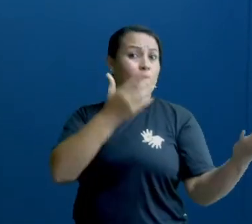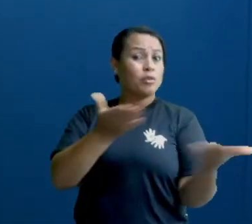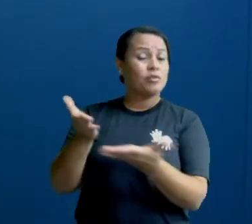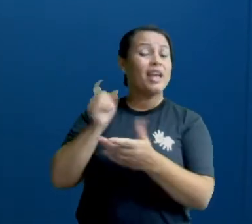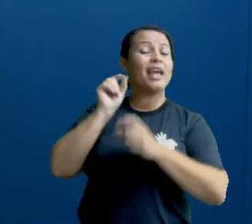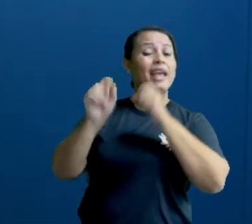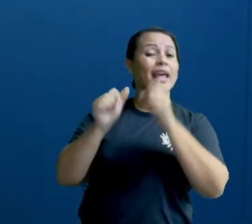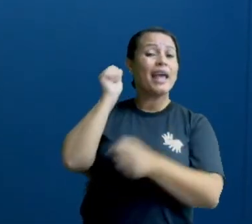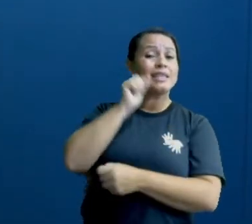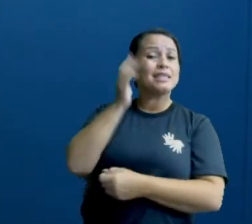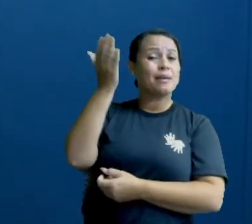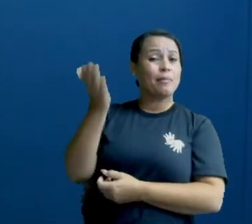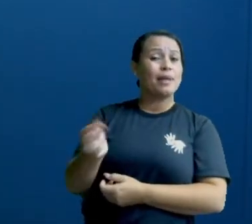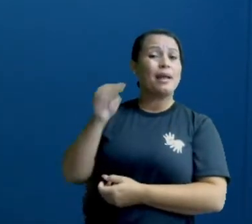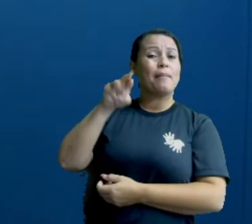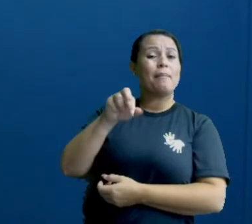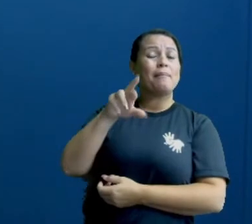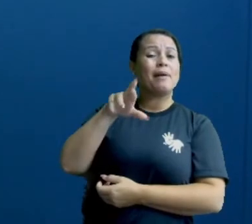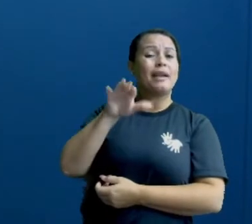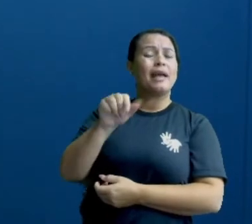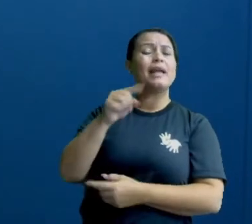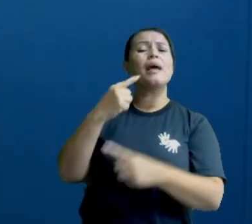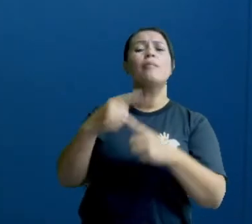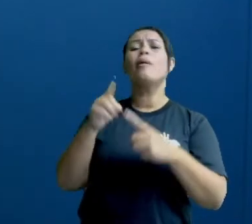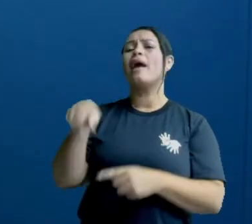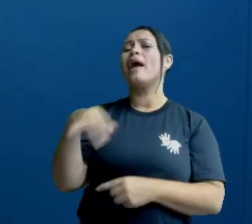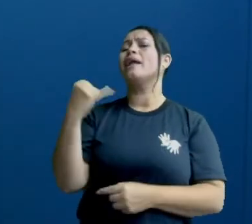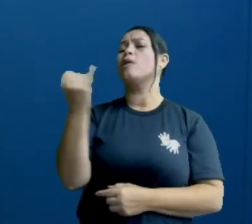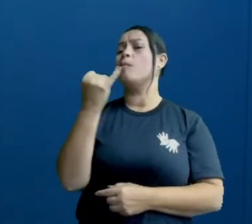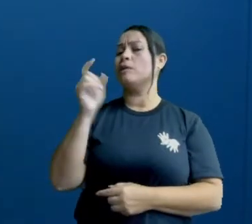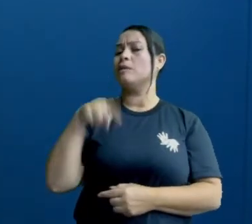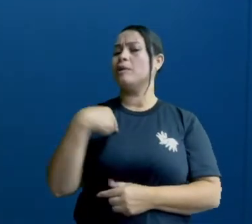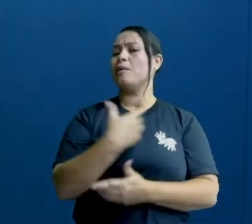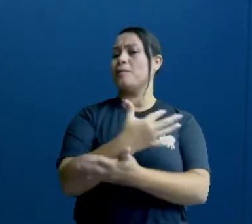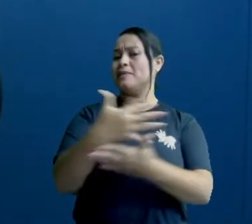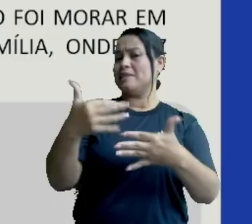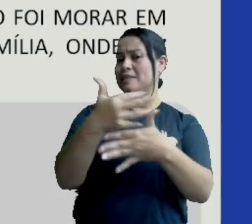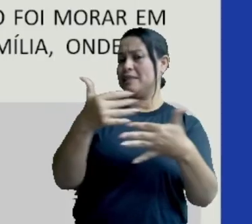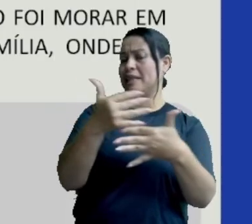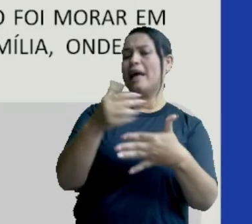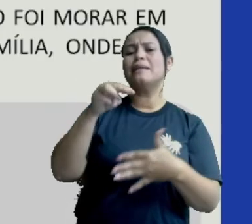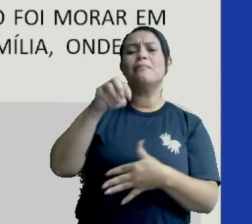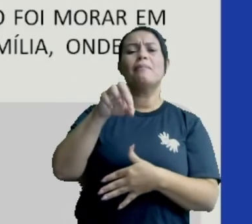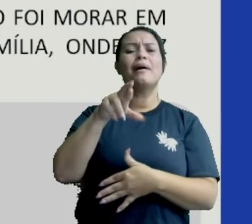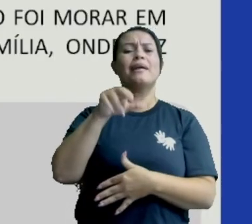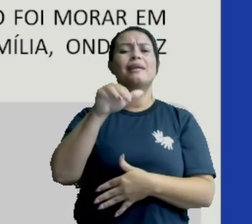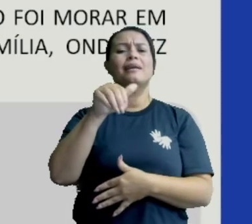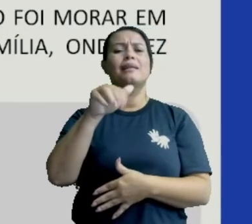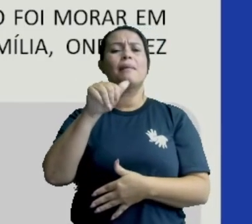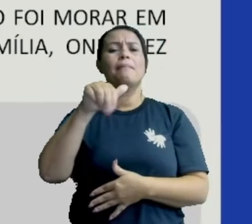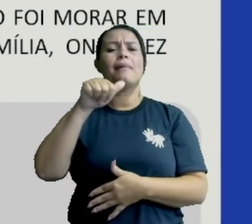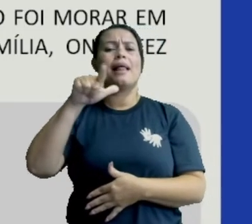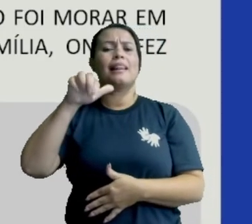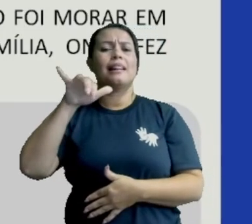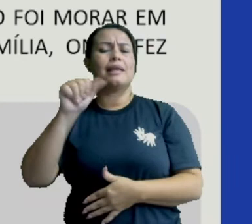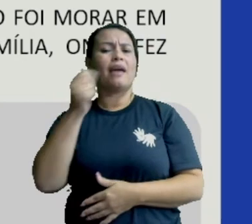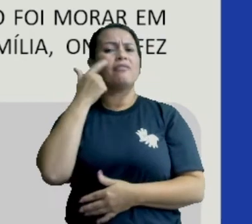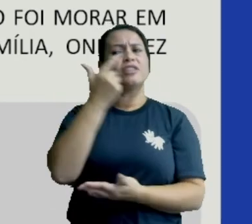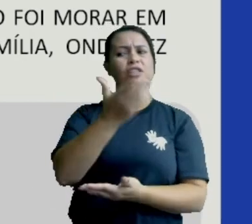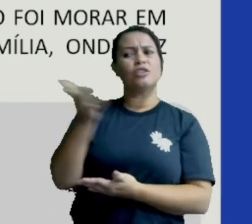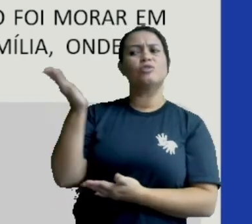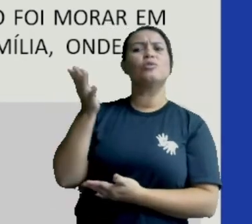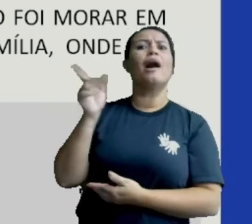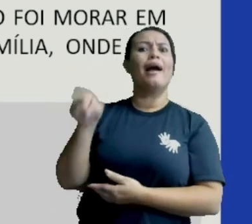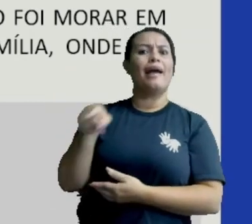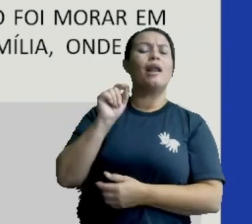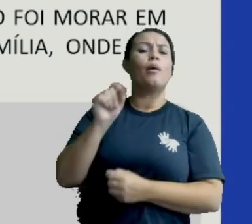foi essa Mariana e por que ela é tão importante para a nossa cidade. Ó, quem foi Mariana Amália? Mariana Amália